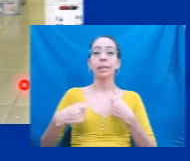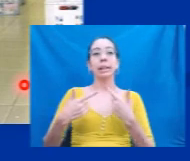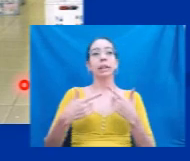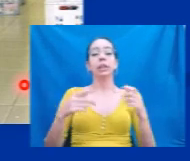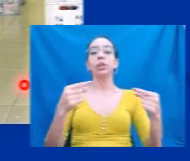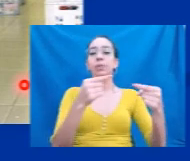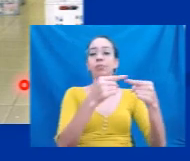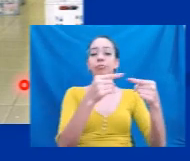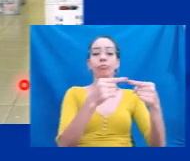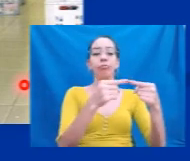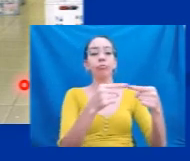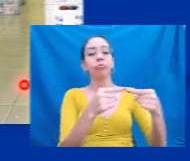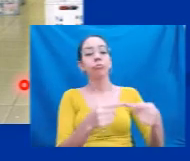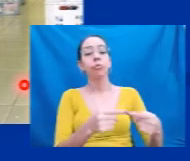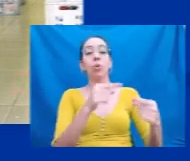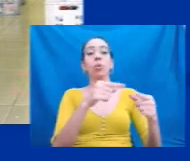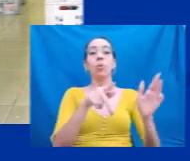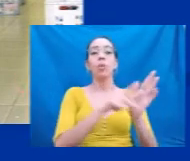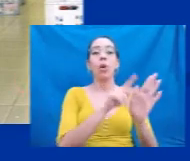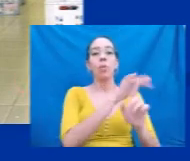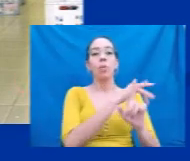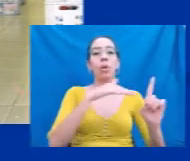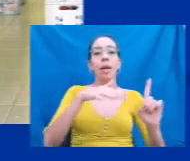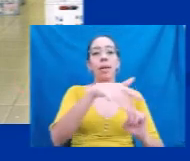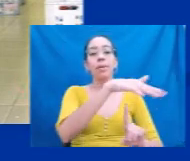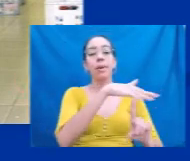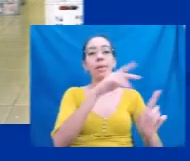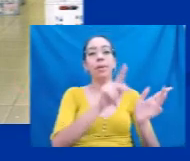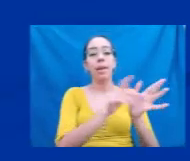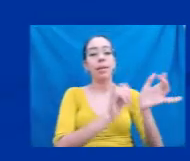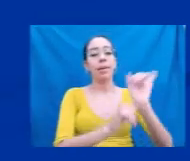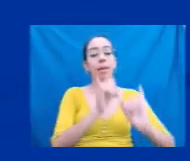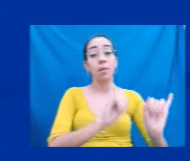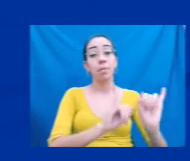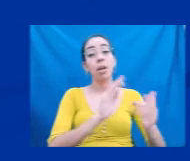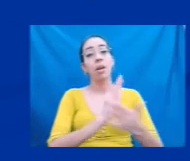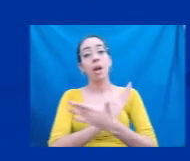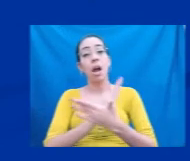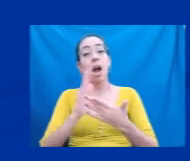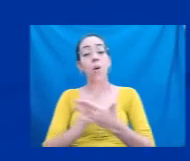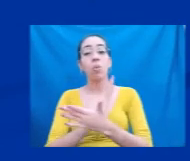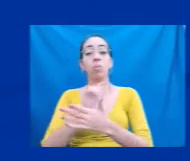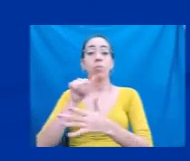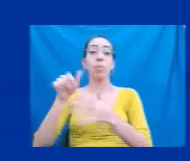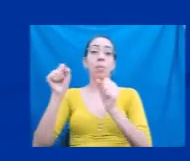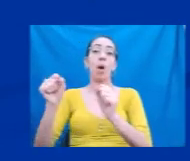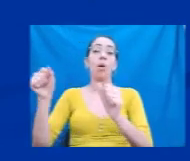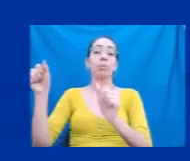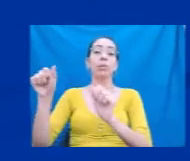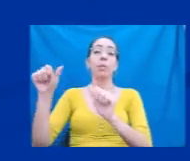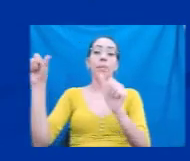que determinados órgãos eles podem sofrer mais os efeitos, né, tóxicos desses produtos.